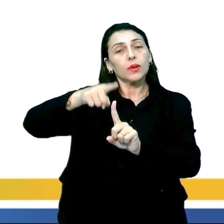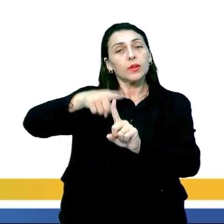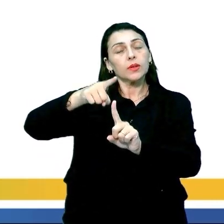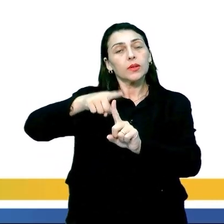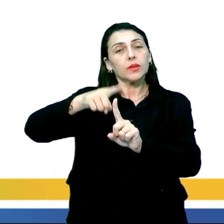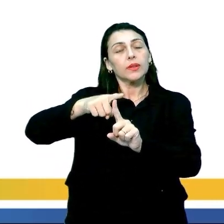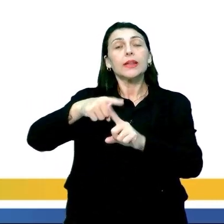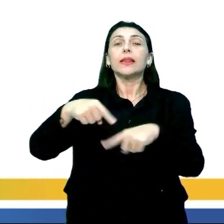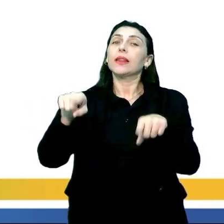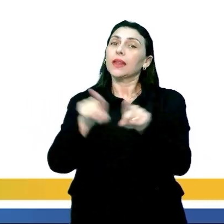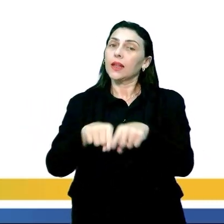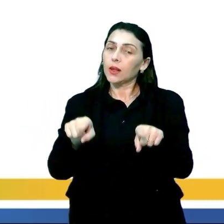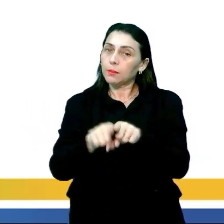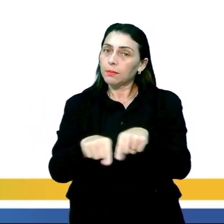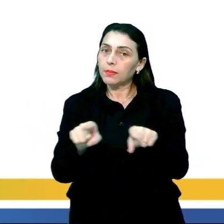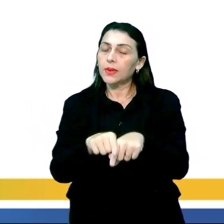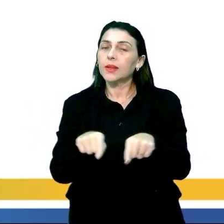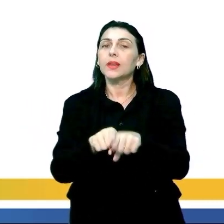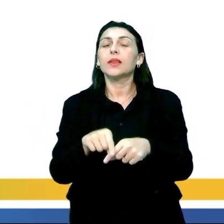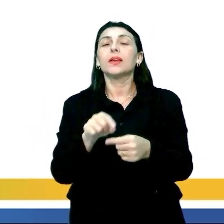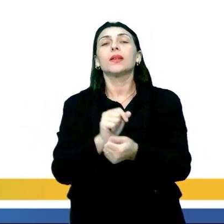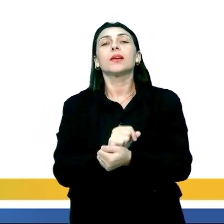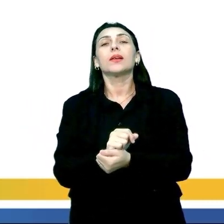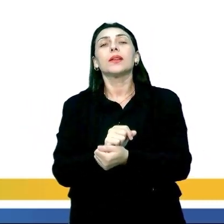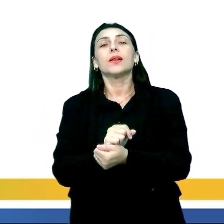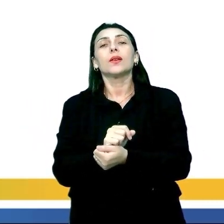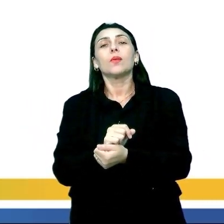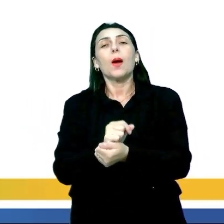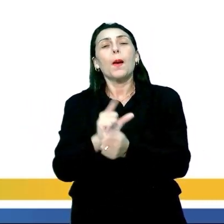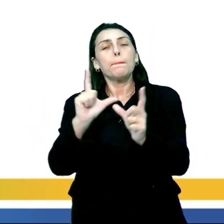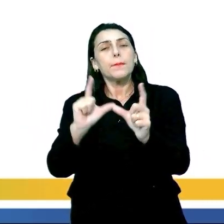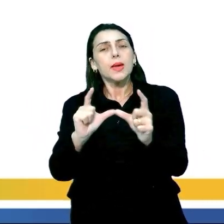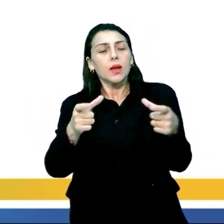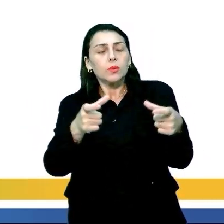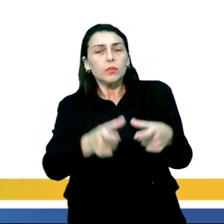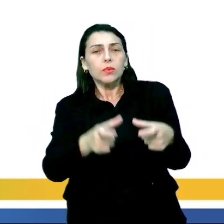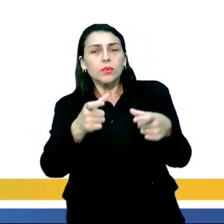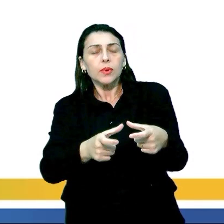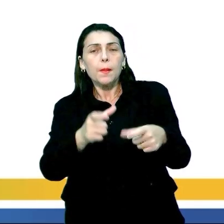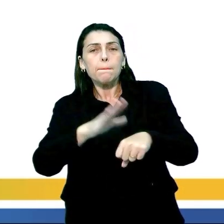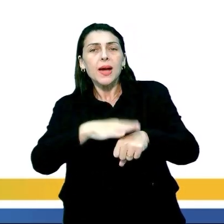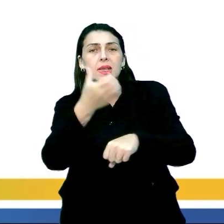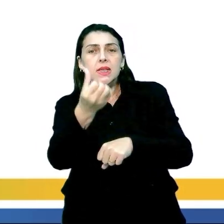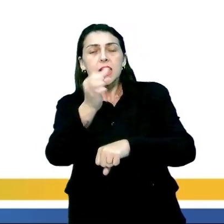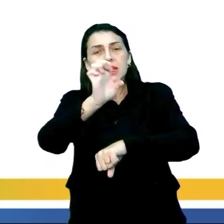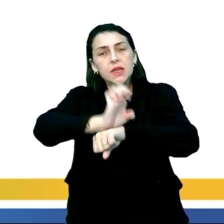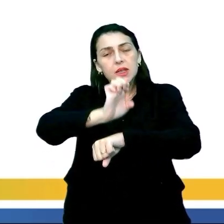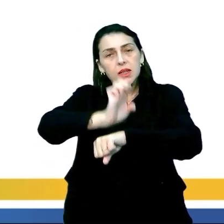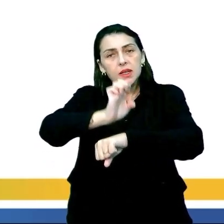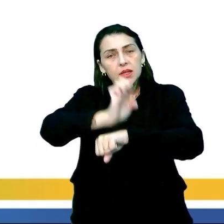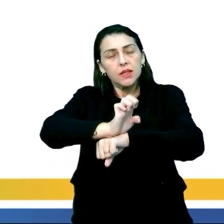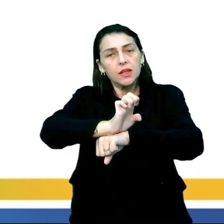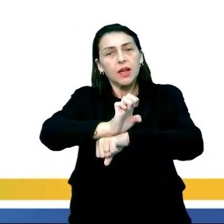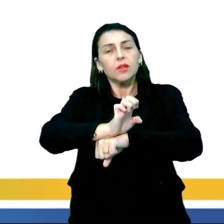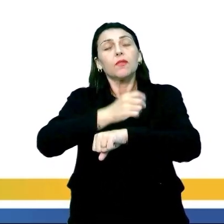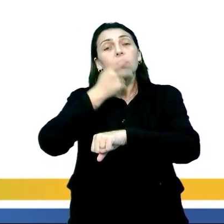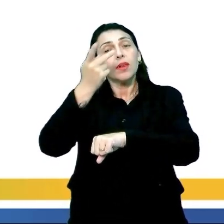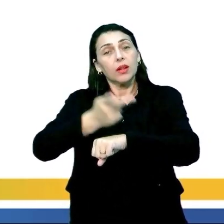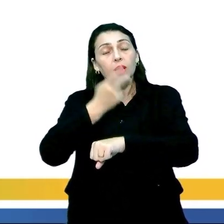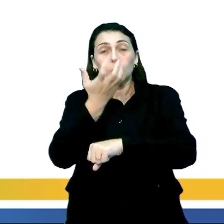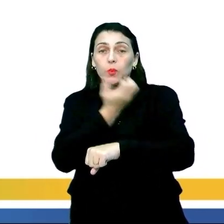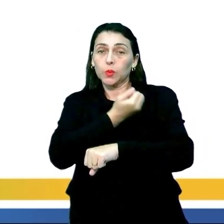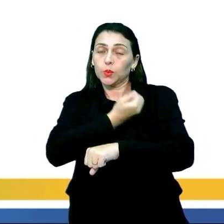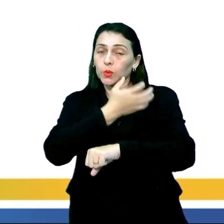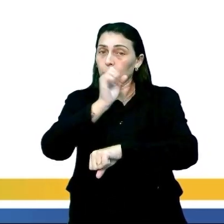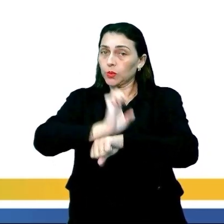Tocantins. Além disso, ele ocupa uma pequena área de mais 6 estados. Então, falando em número